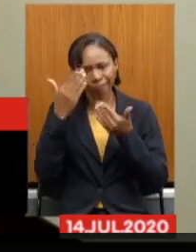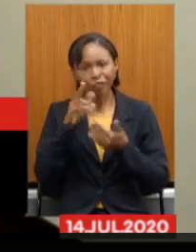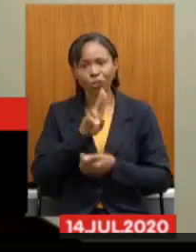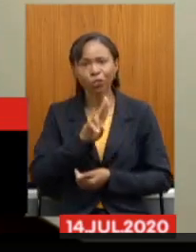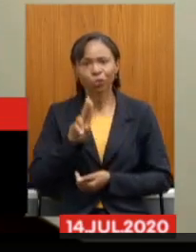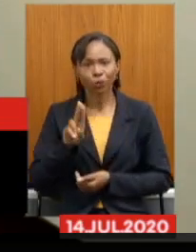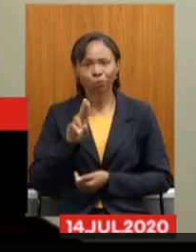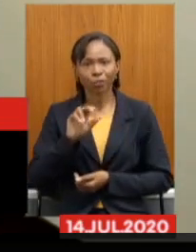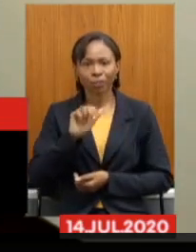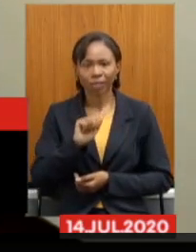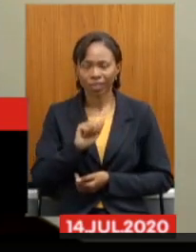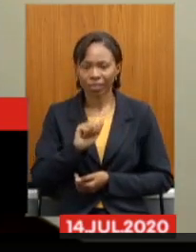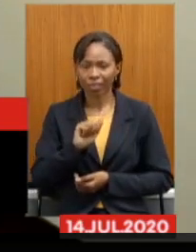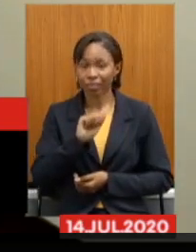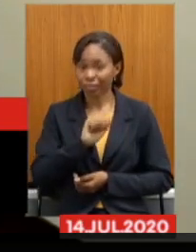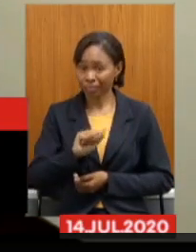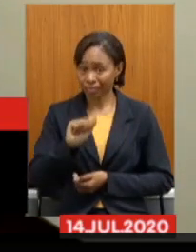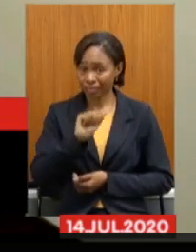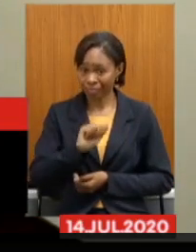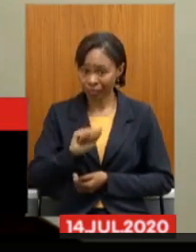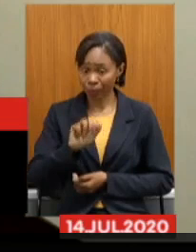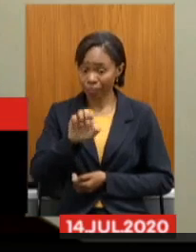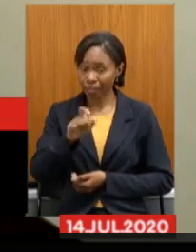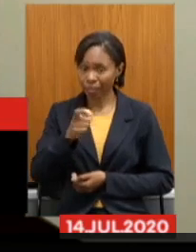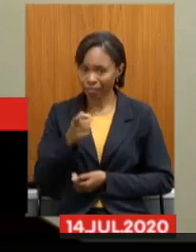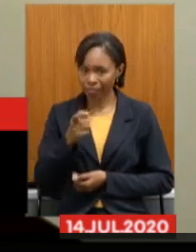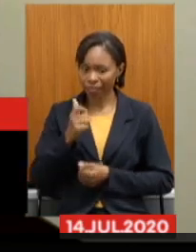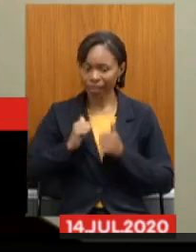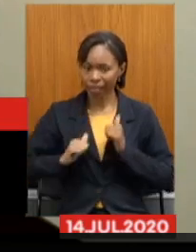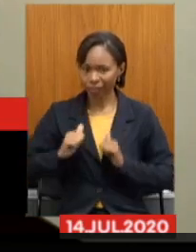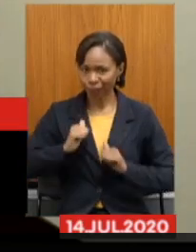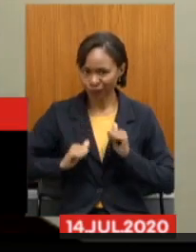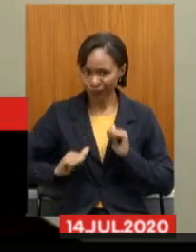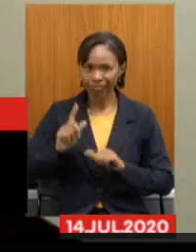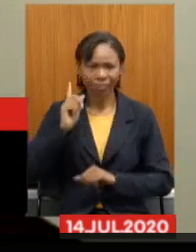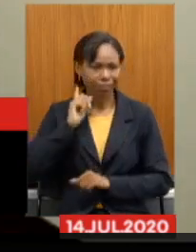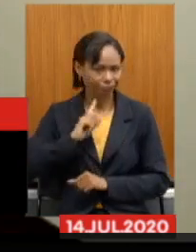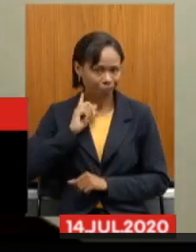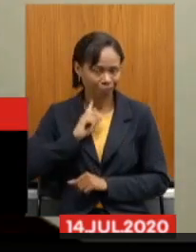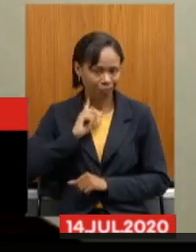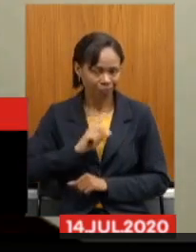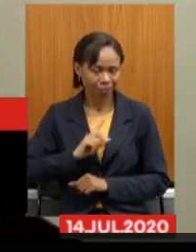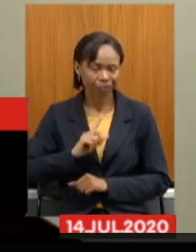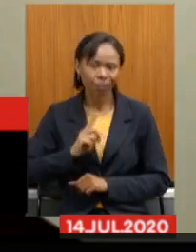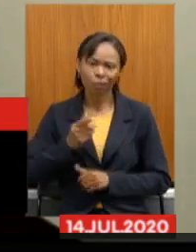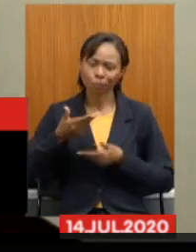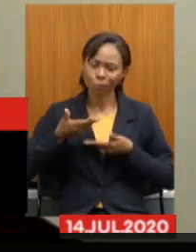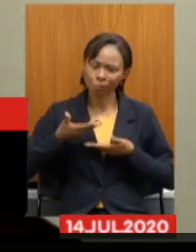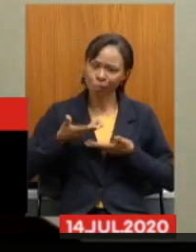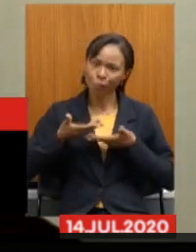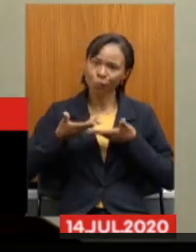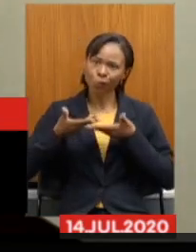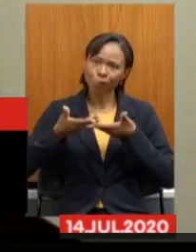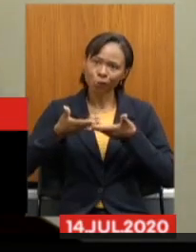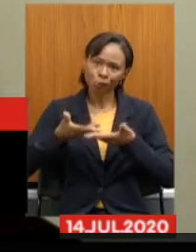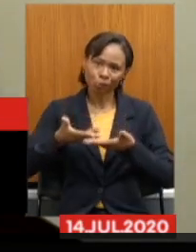Aceminas, Associação dos Exatores do Estado de Minas Gerais, o convite para esse